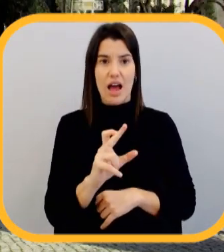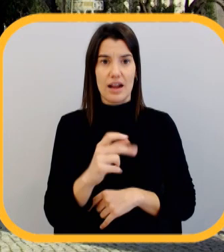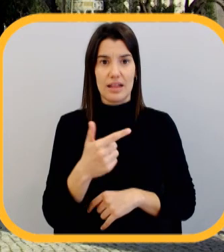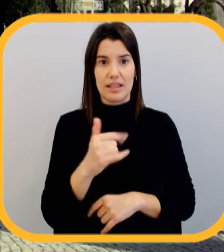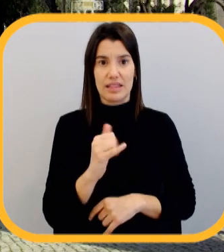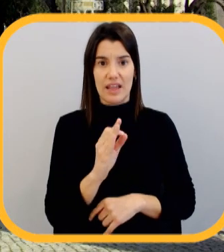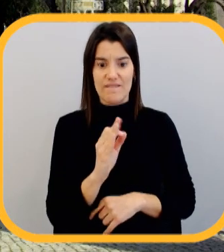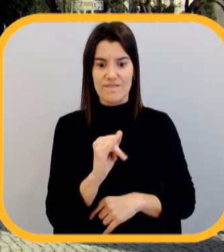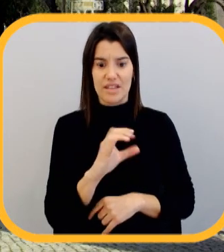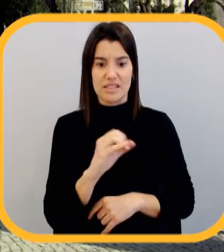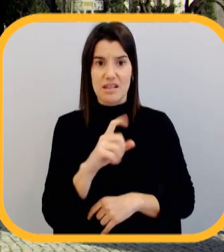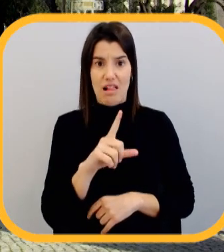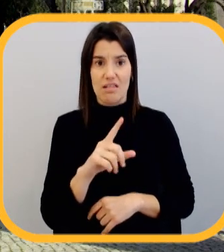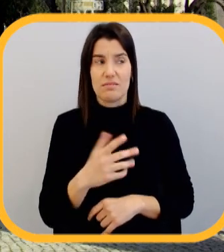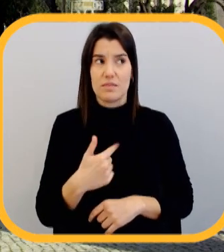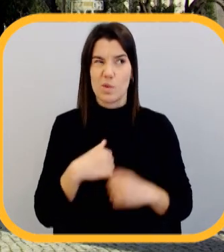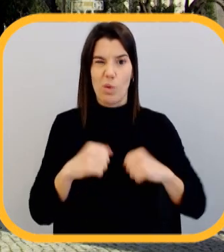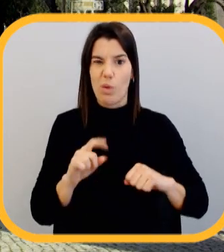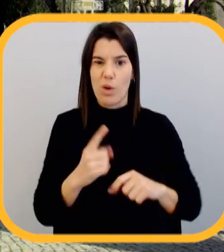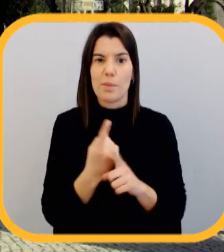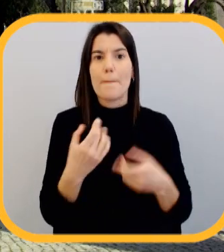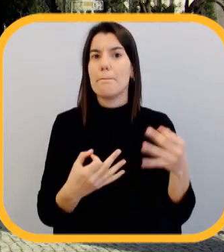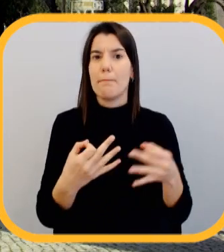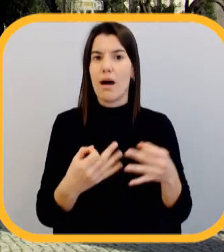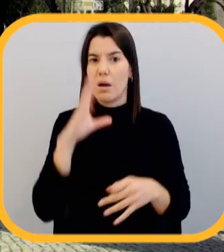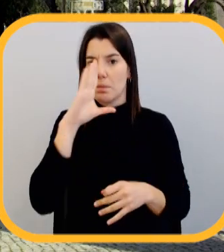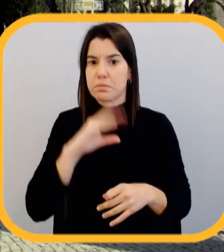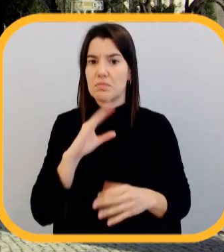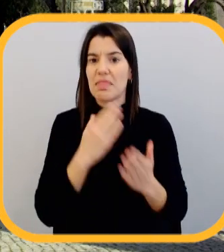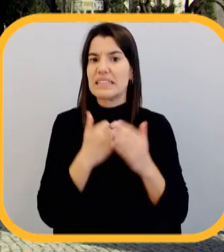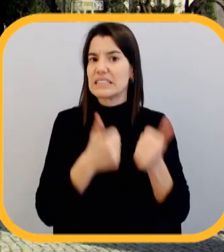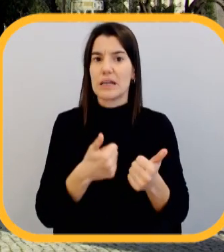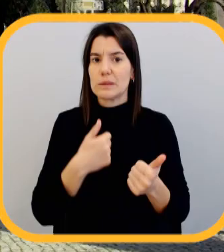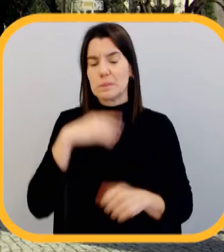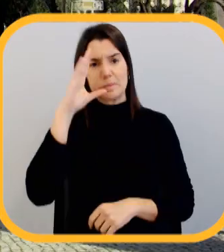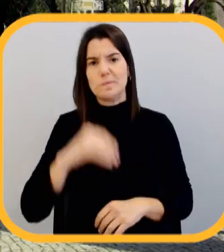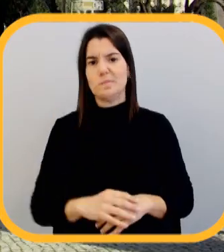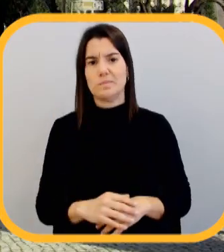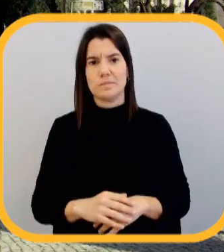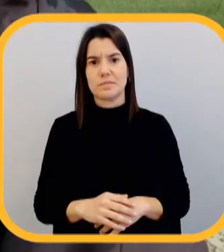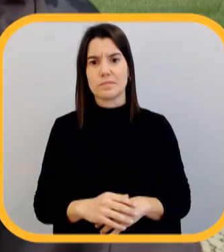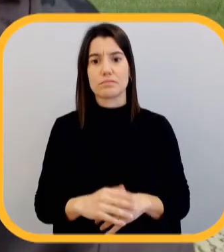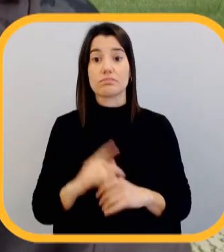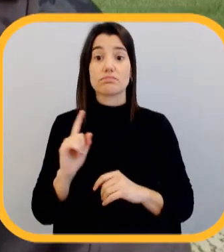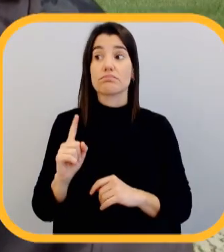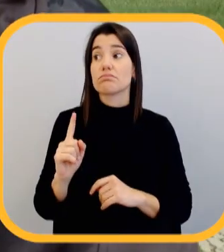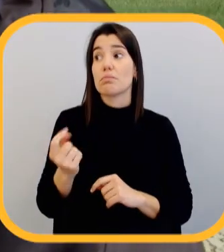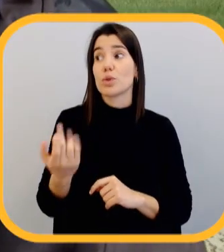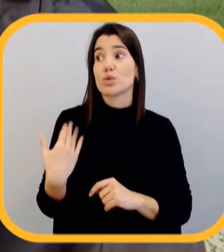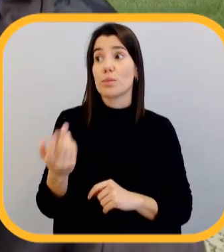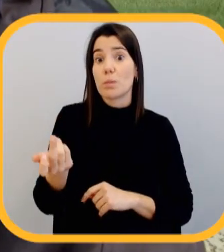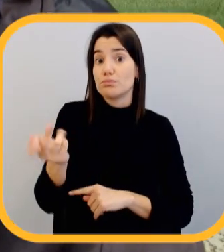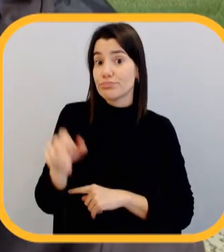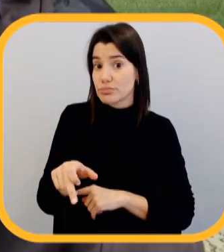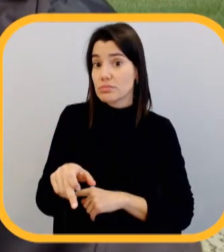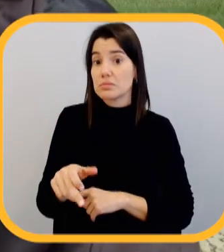concordo muito porque são máquinas e não sei se vai dar tudo certo, não sei, não faço ideia. Como eles começaram a aparecer há